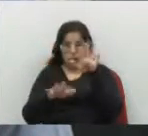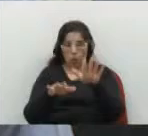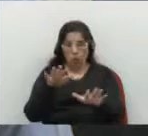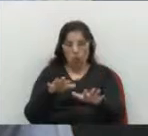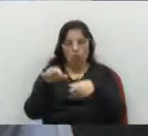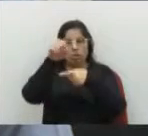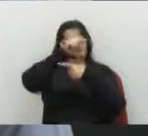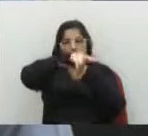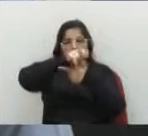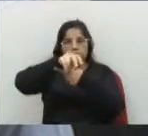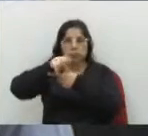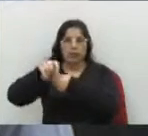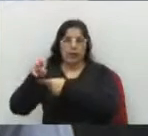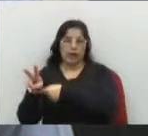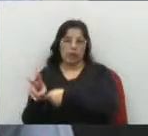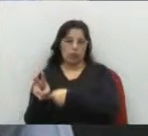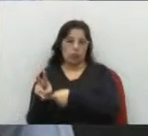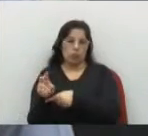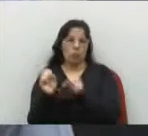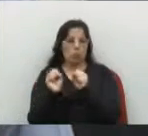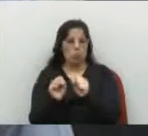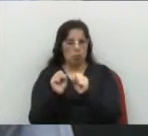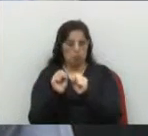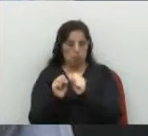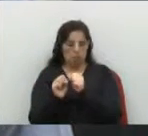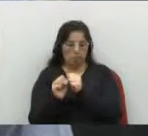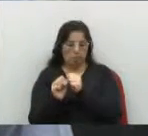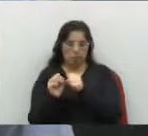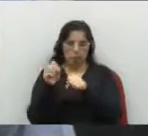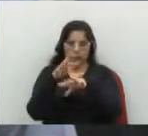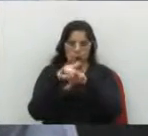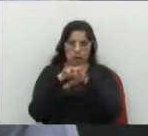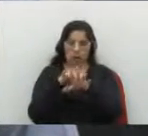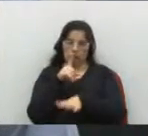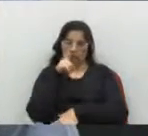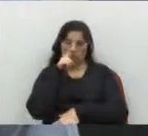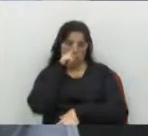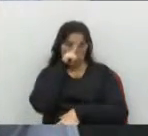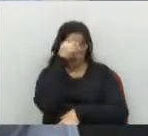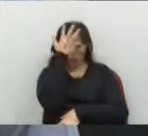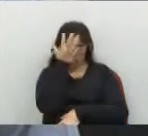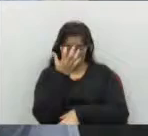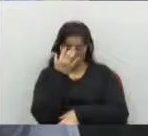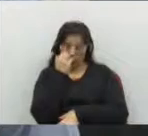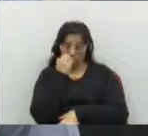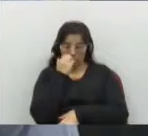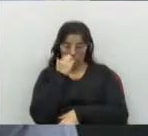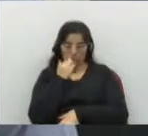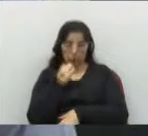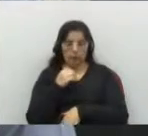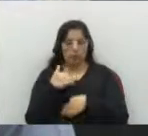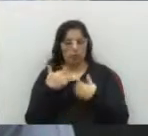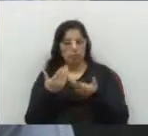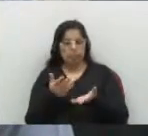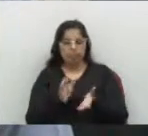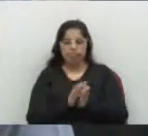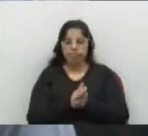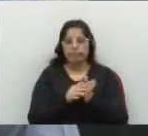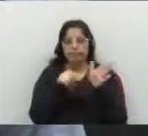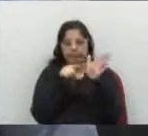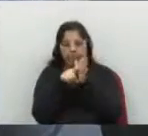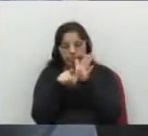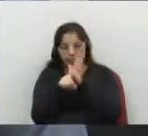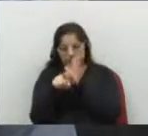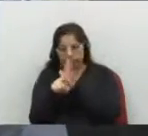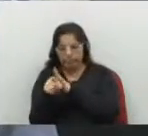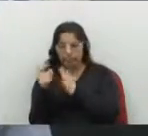de micotoxinas, que podem ser doenças graves. E curiosamente, a